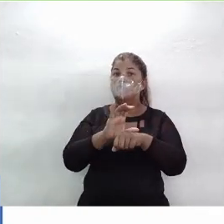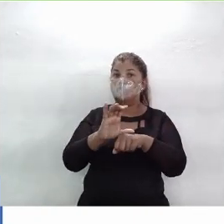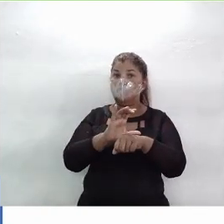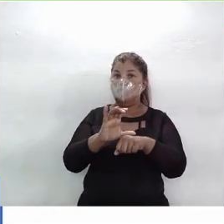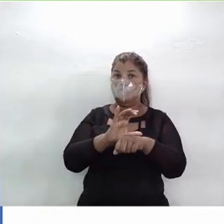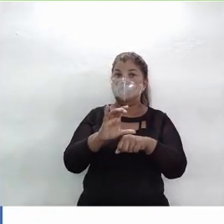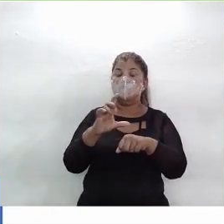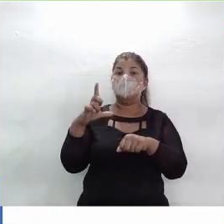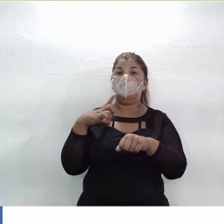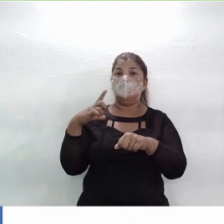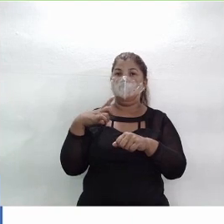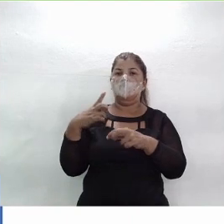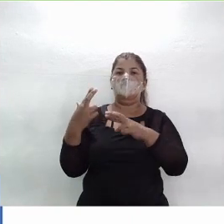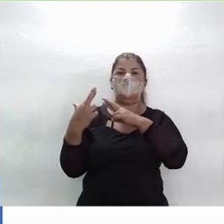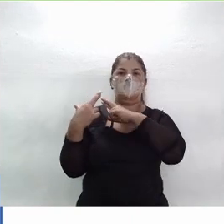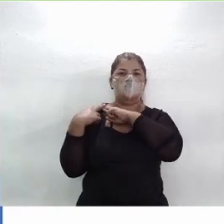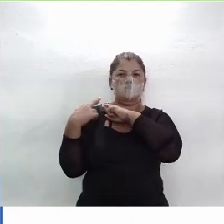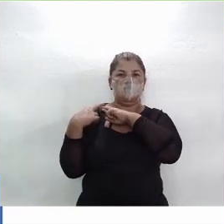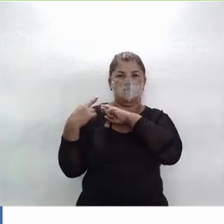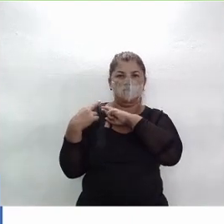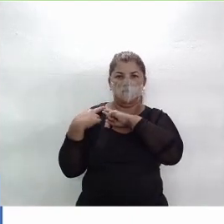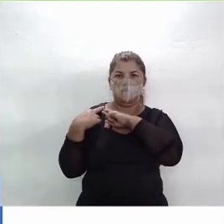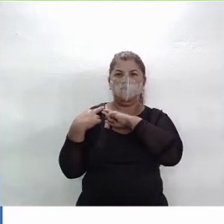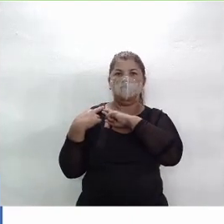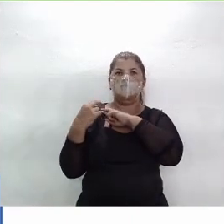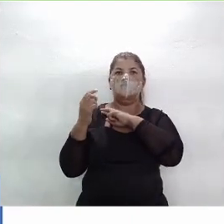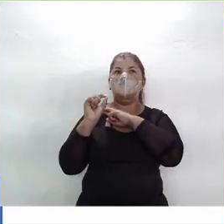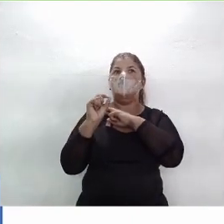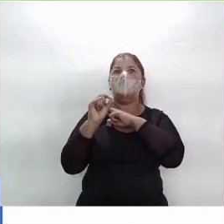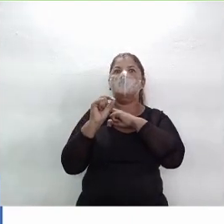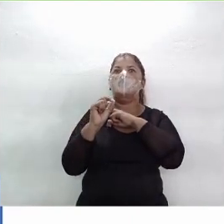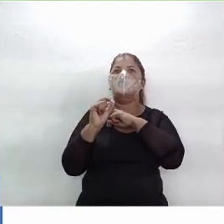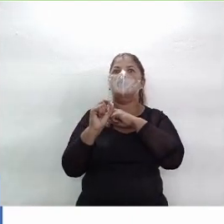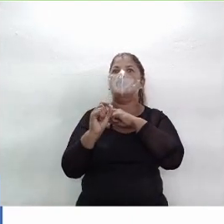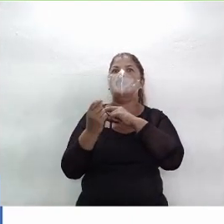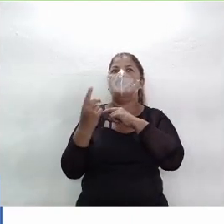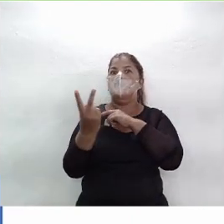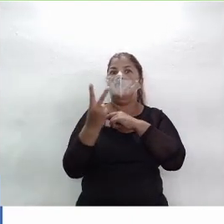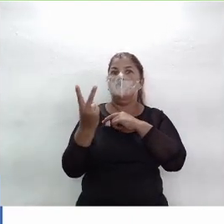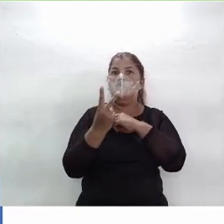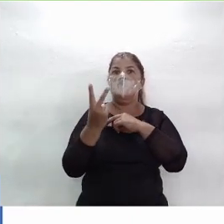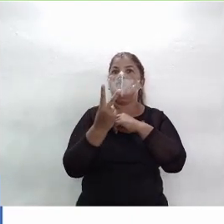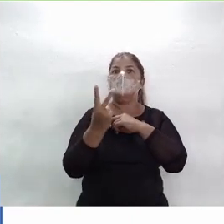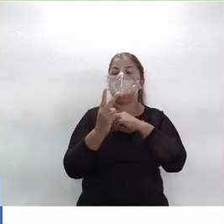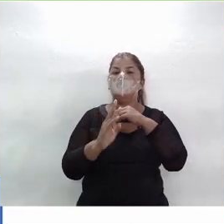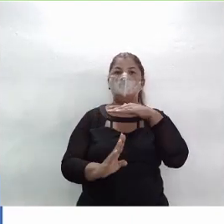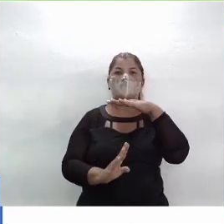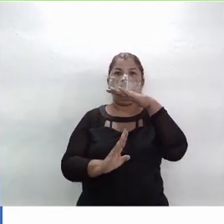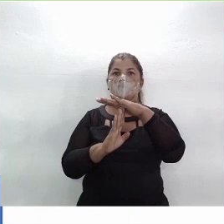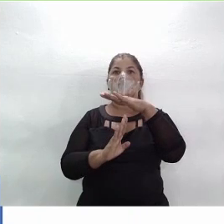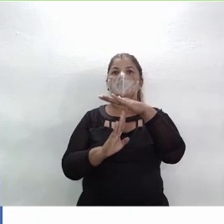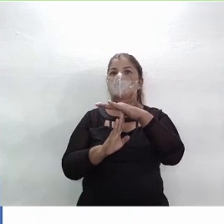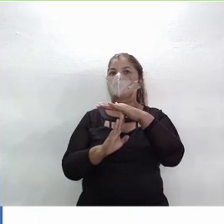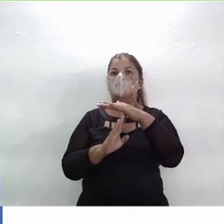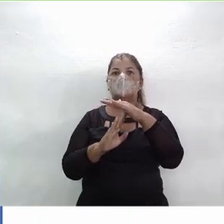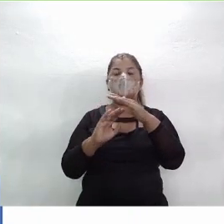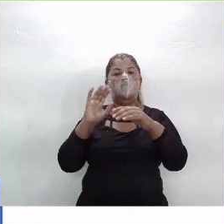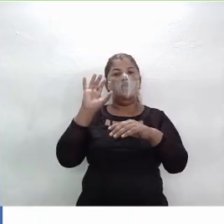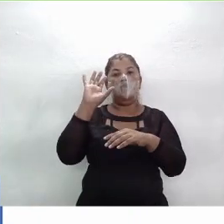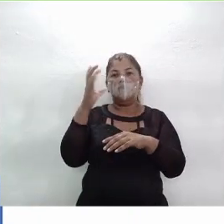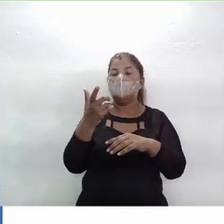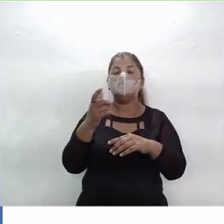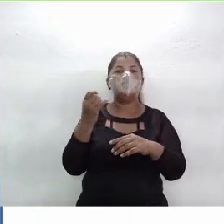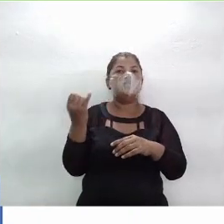tem responsabilidade com valores supremos, porque são reconhecidos como indispensáveis